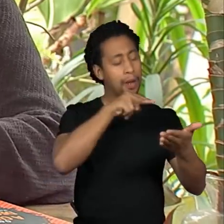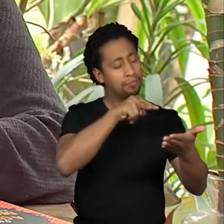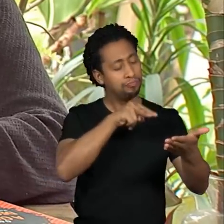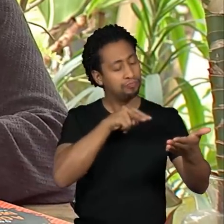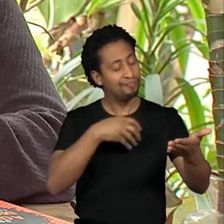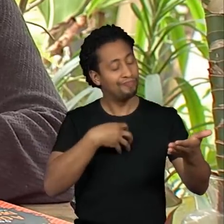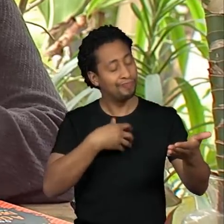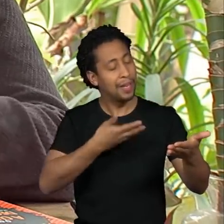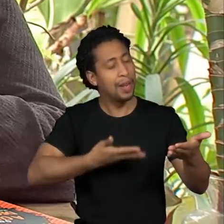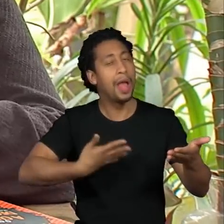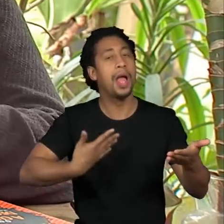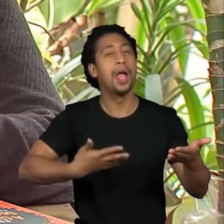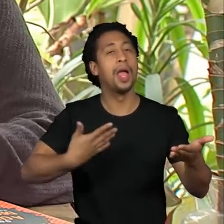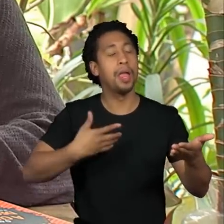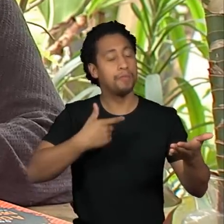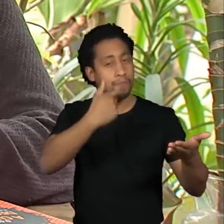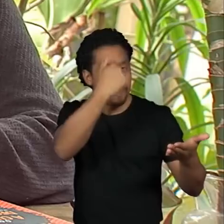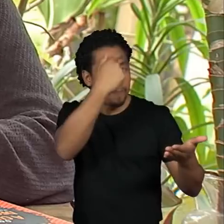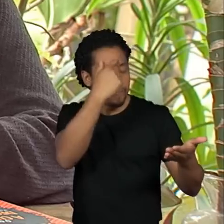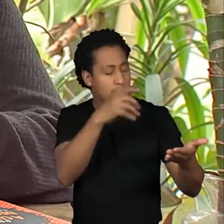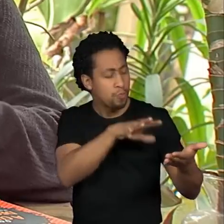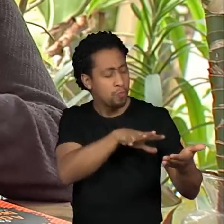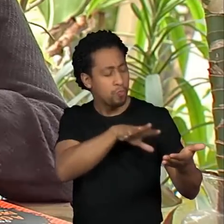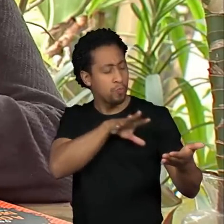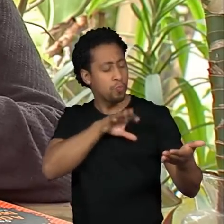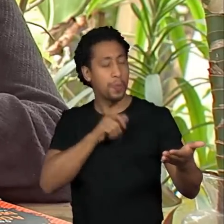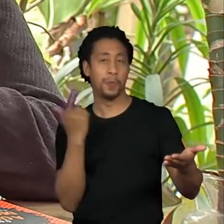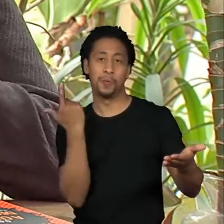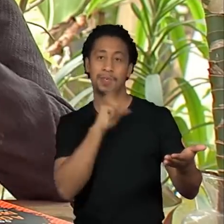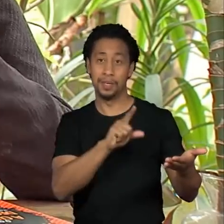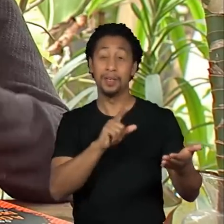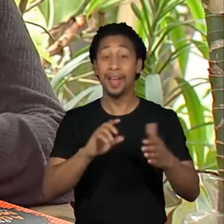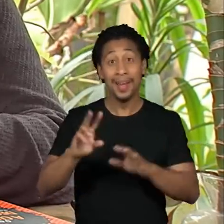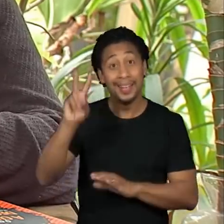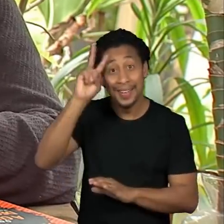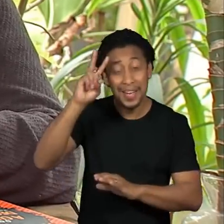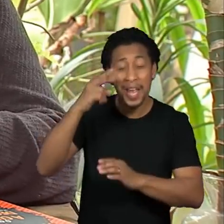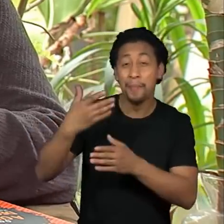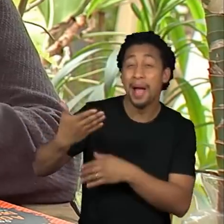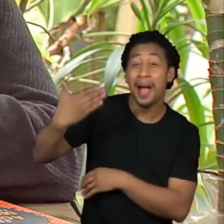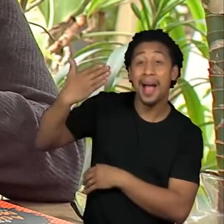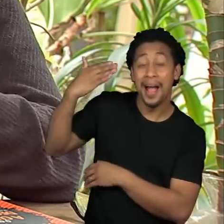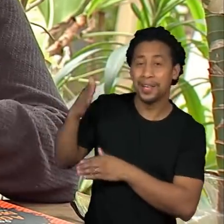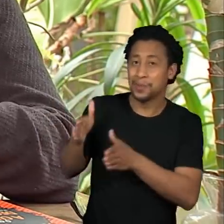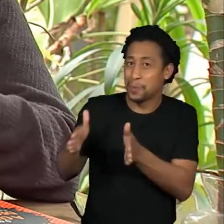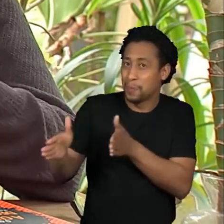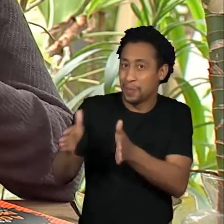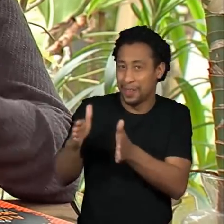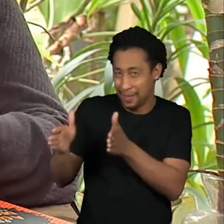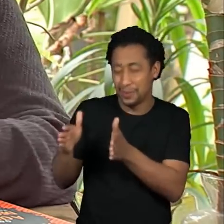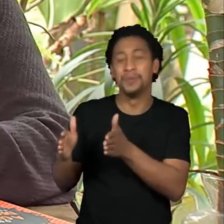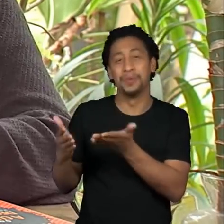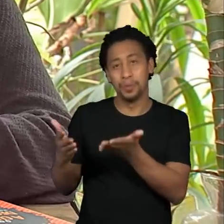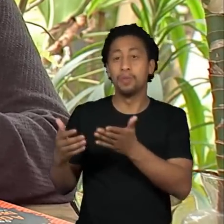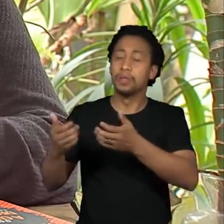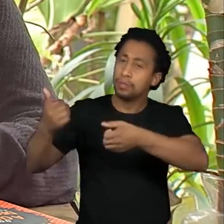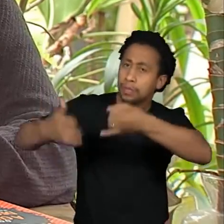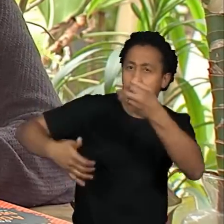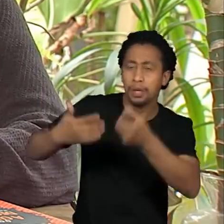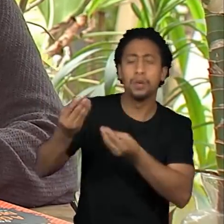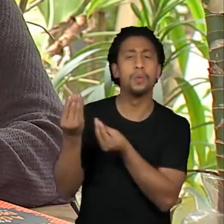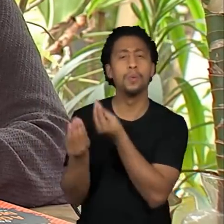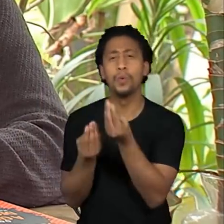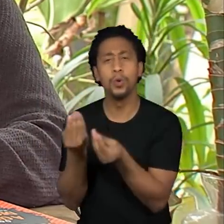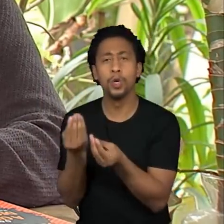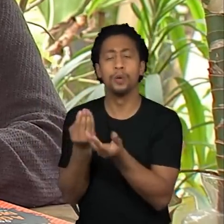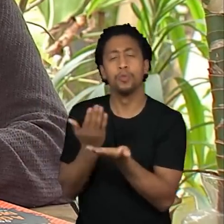interessante, porque ele vai até o templo de Delfos, né, que tinha a frase nada em excesso, para trazer